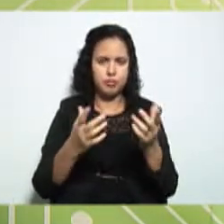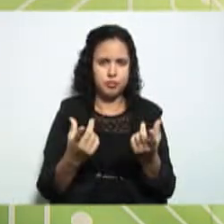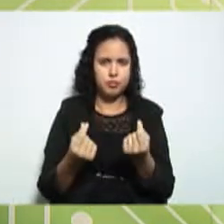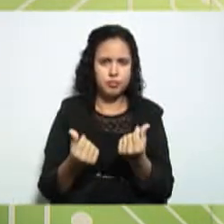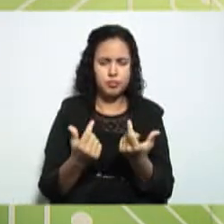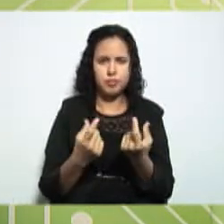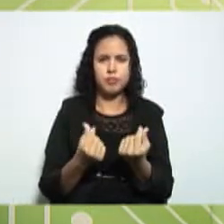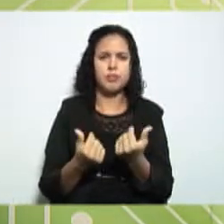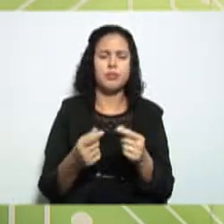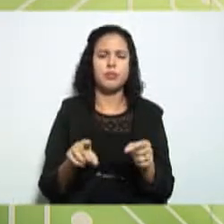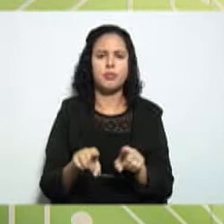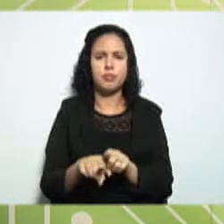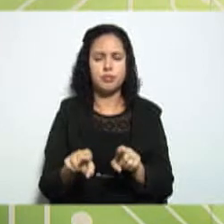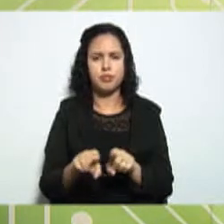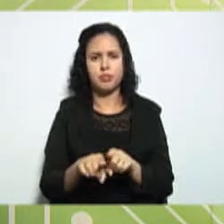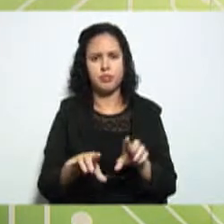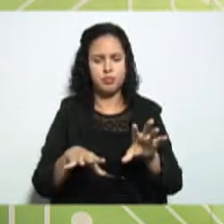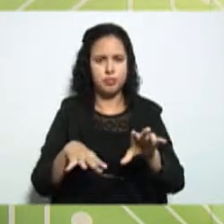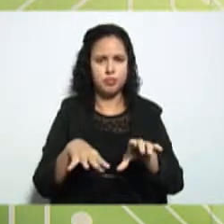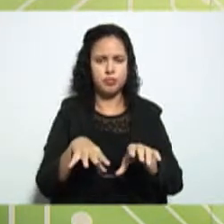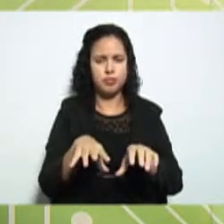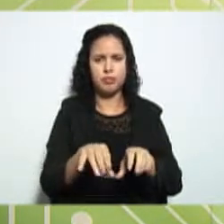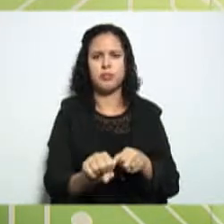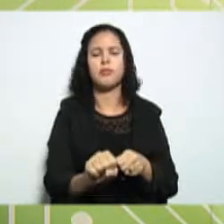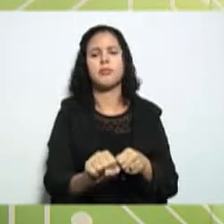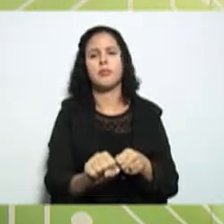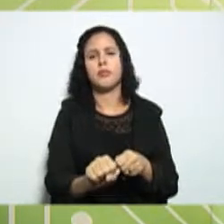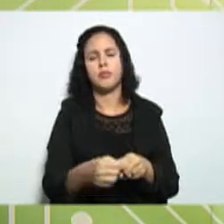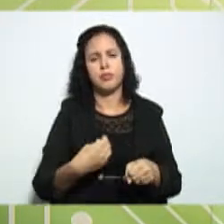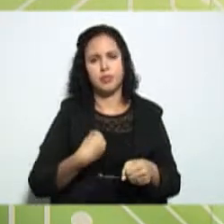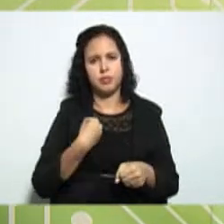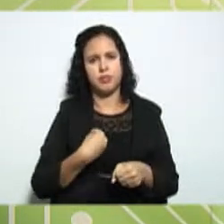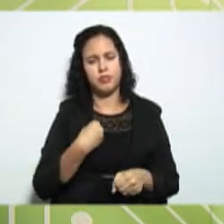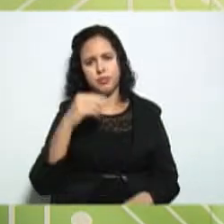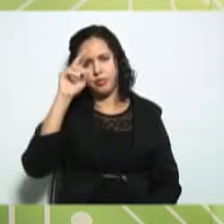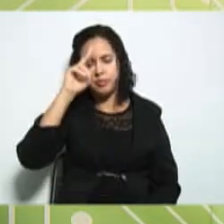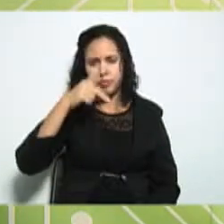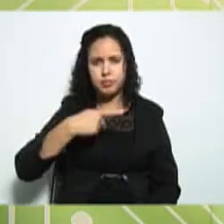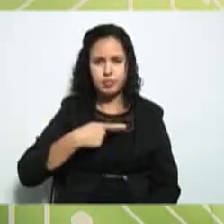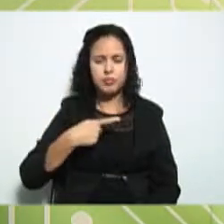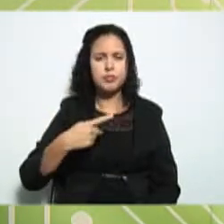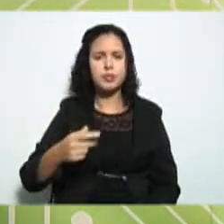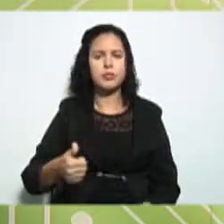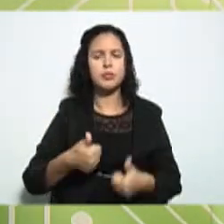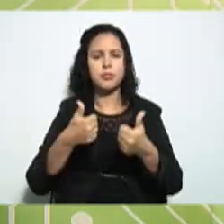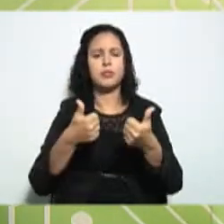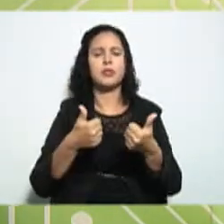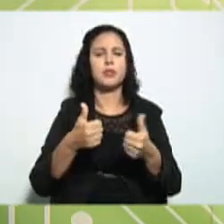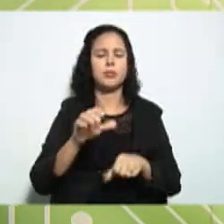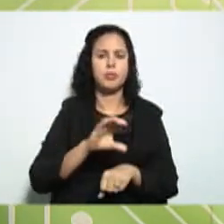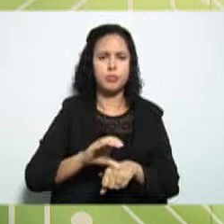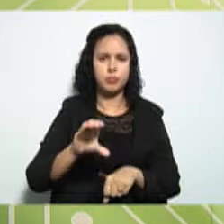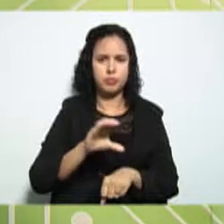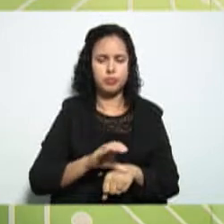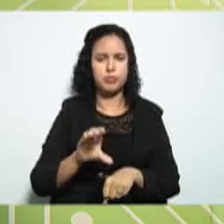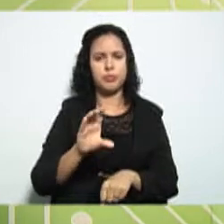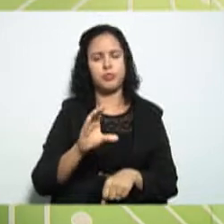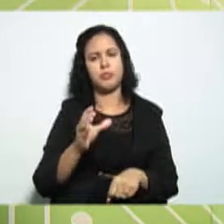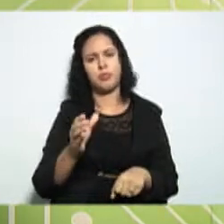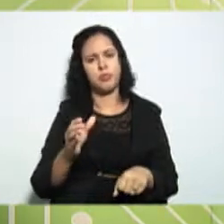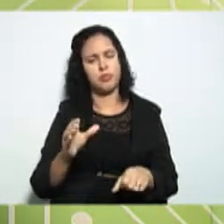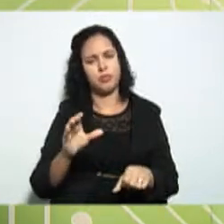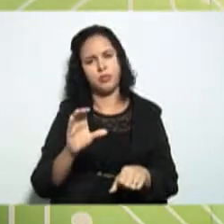serviços e também capacitando ele para uma vida pessoal melhor, com cursos, com especializações, para que ele se torne